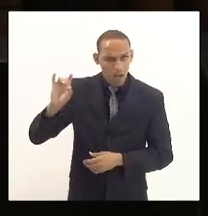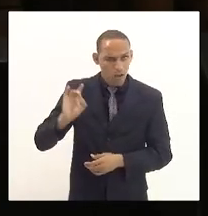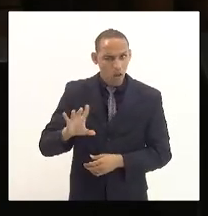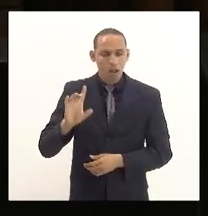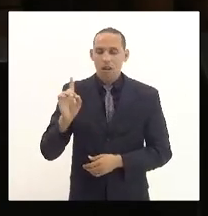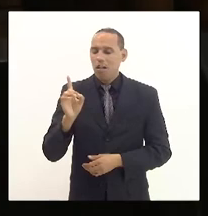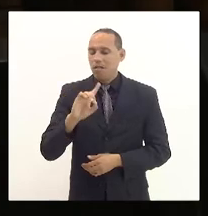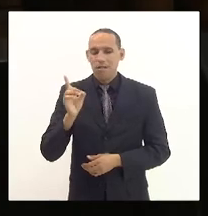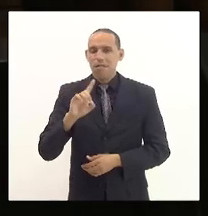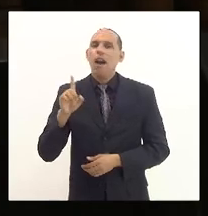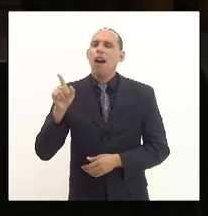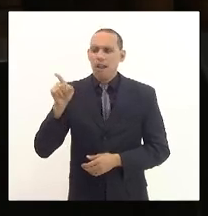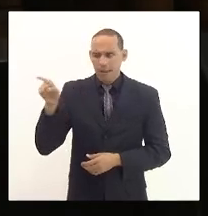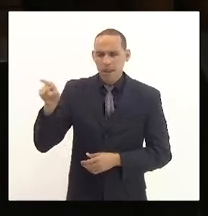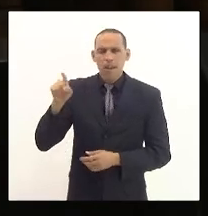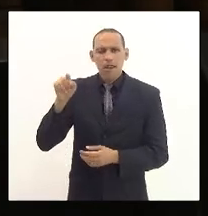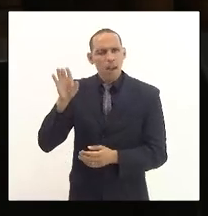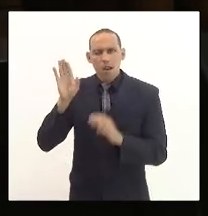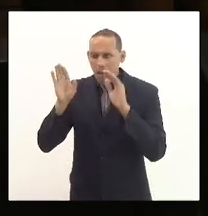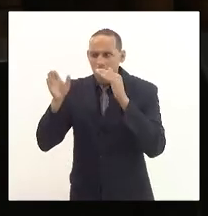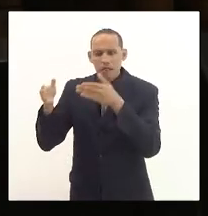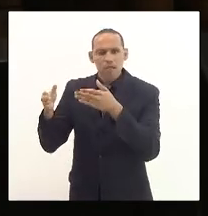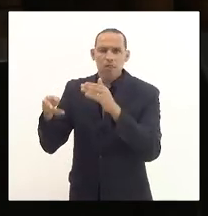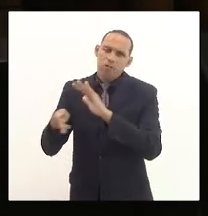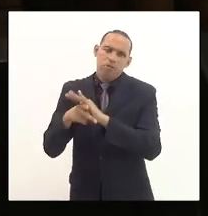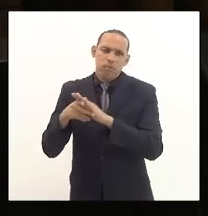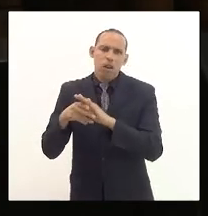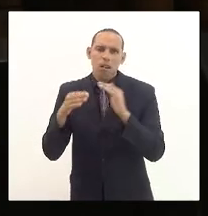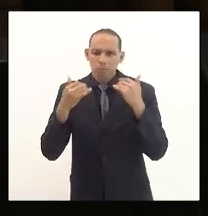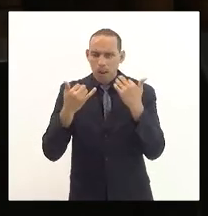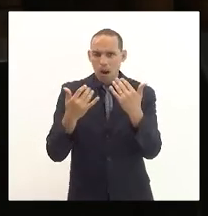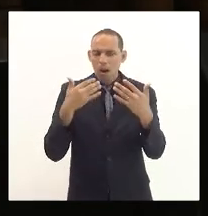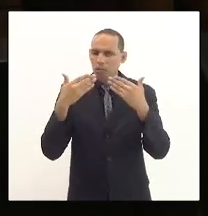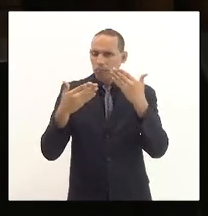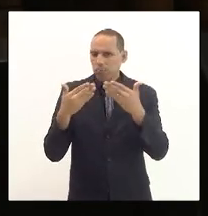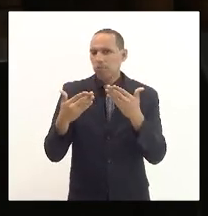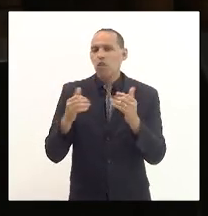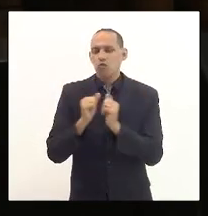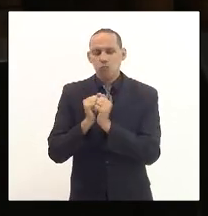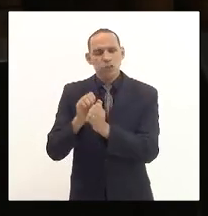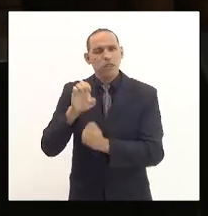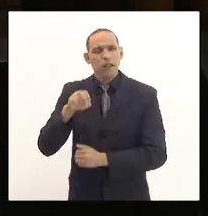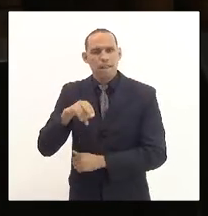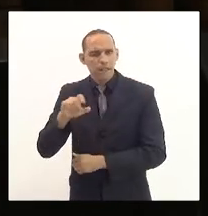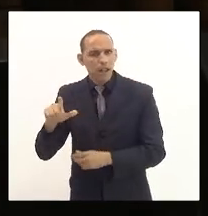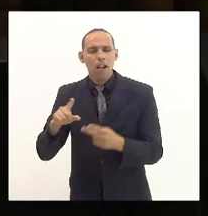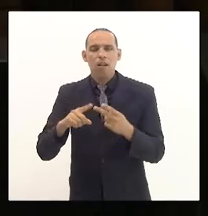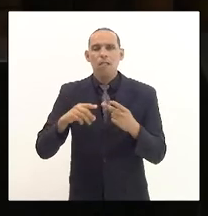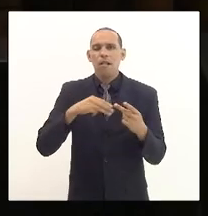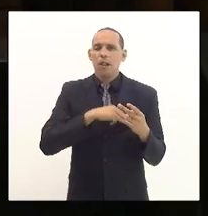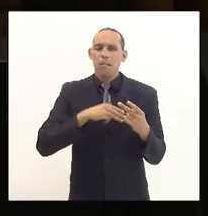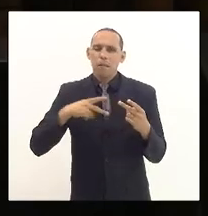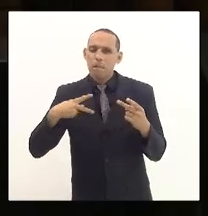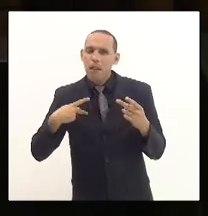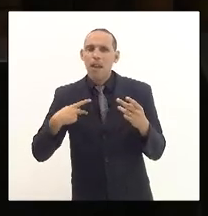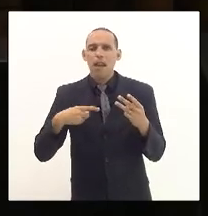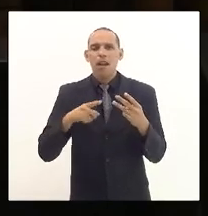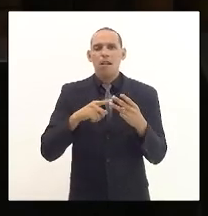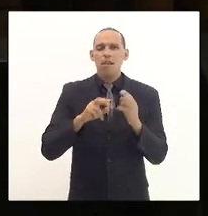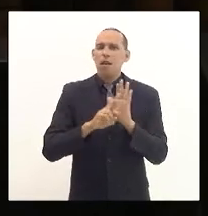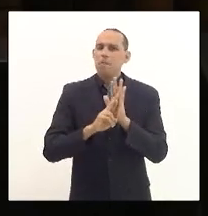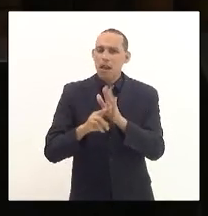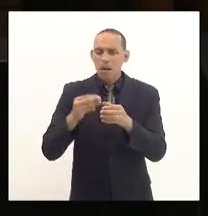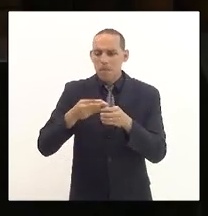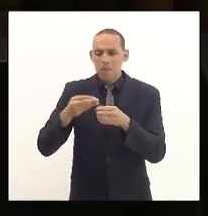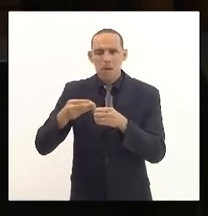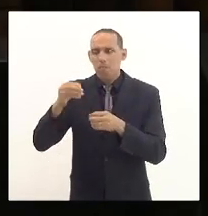que foi o objeto da da audiência pública juntamente com a e no Ministério Público representantes